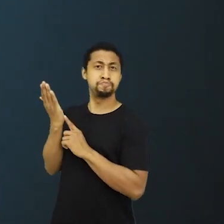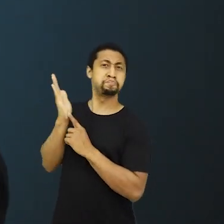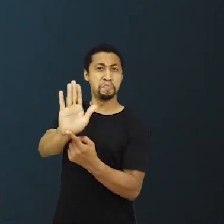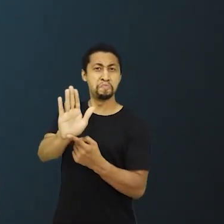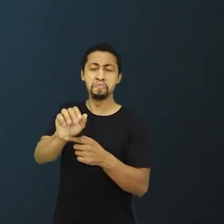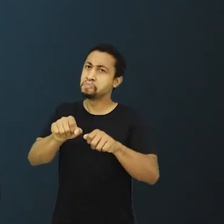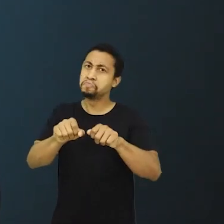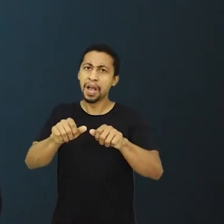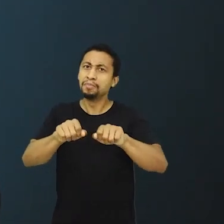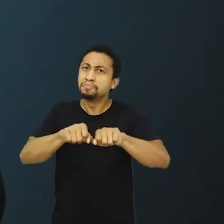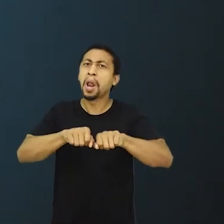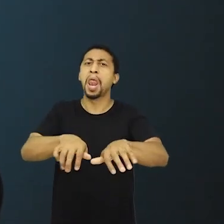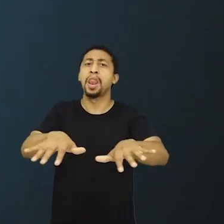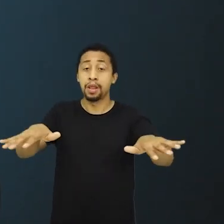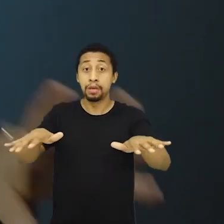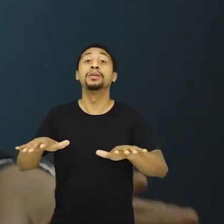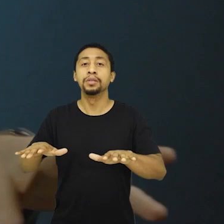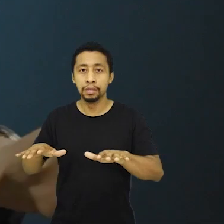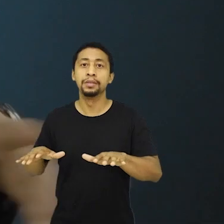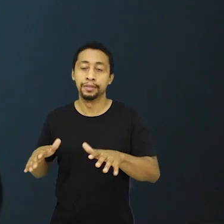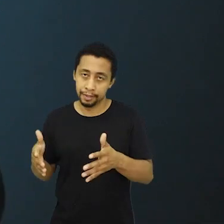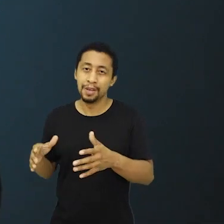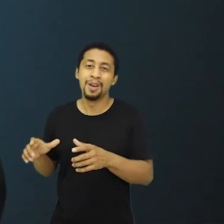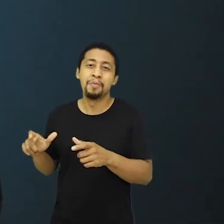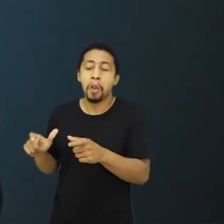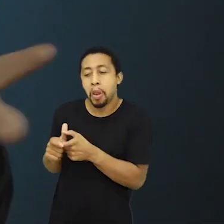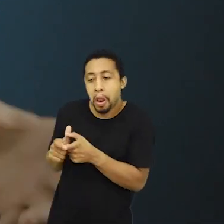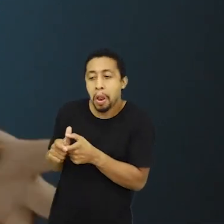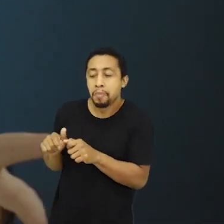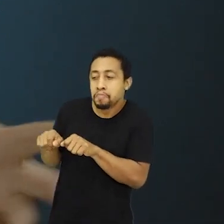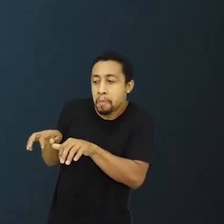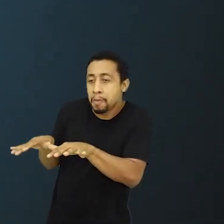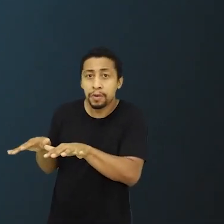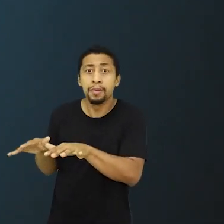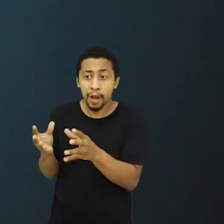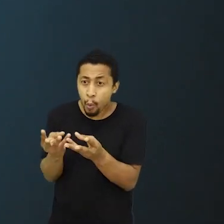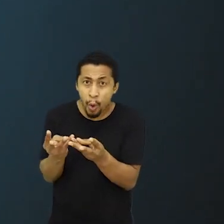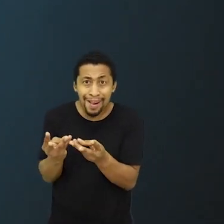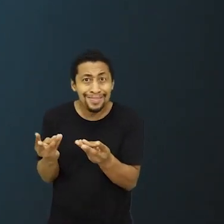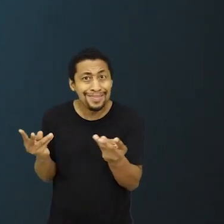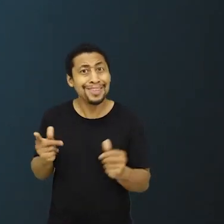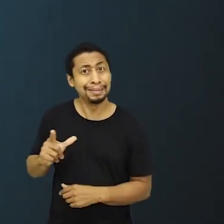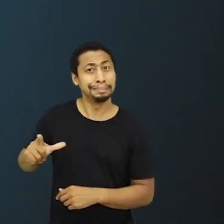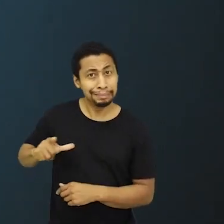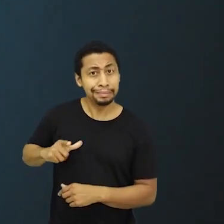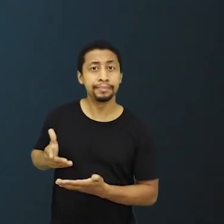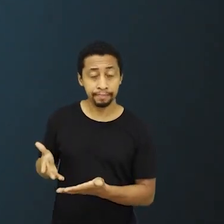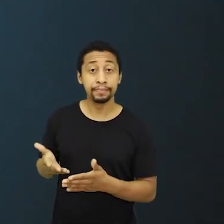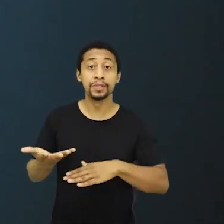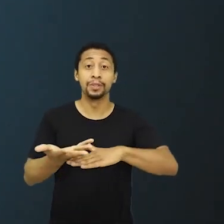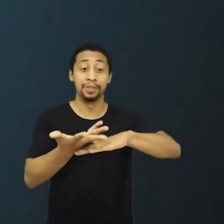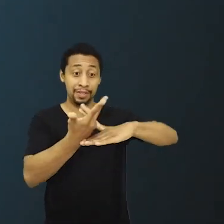veículos menores de tamanho, menores de alcance, não menores de qualidade. Eu acho que o acervo Vladimir Herzog permite isso